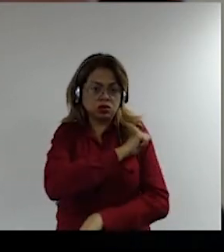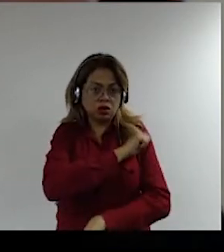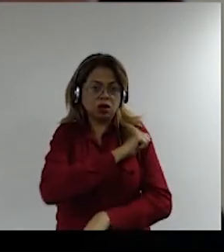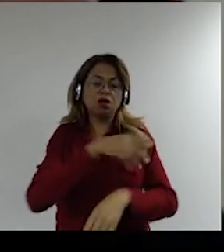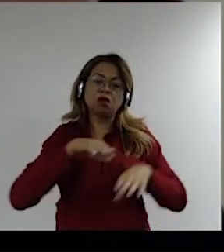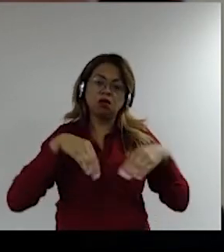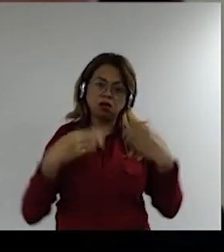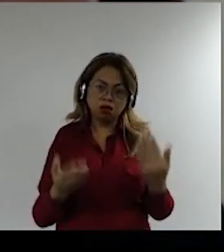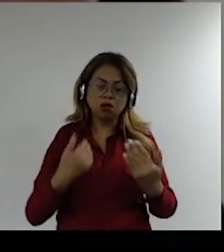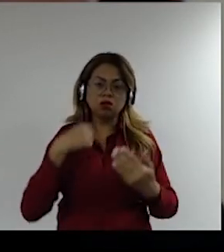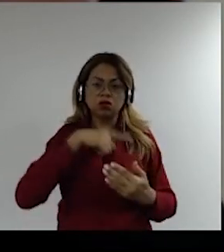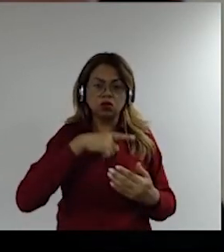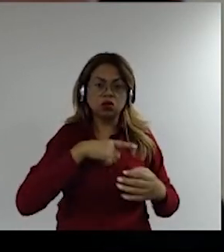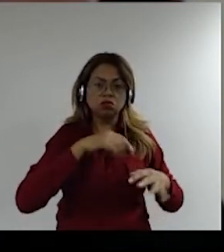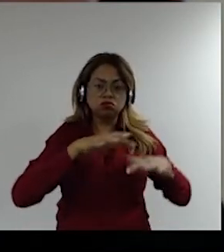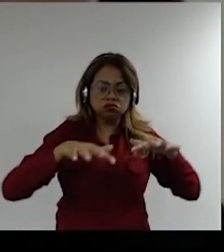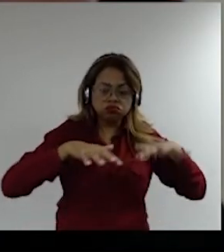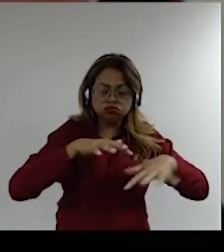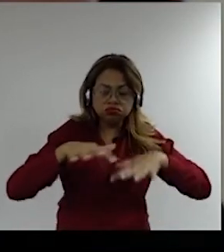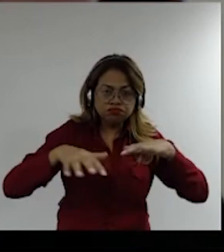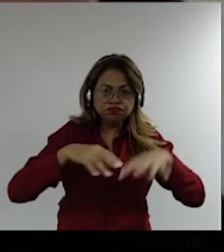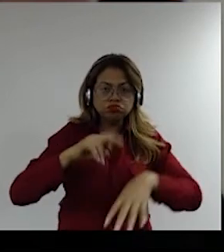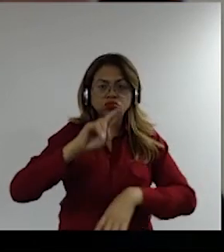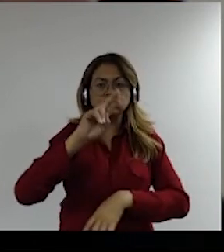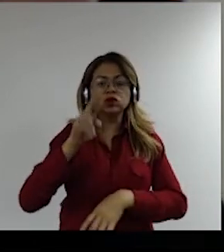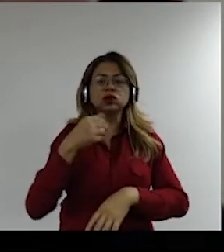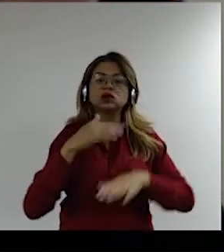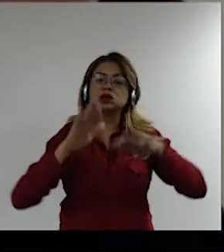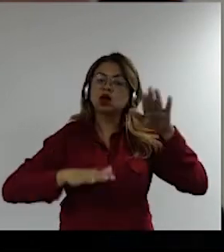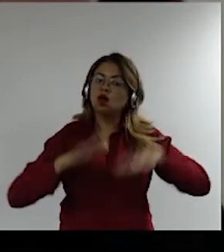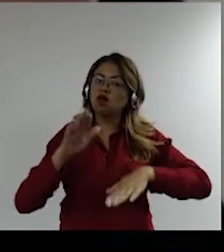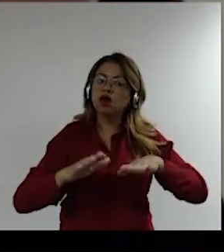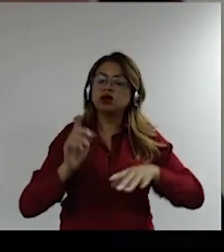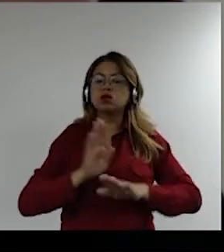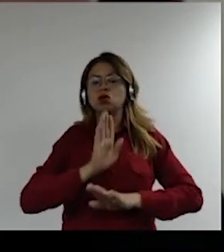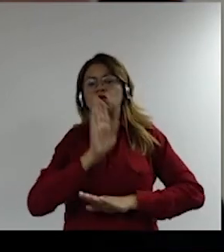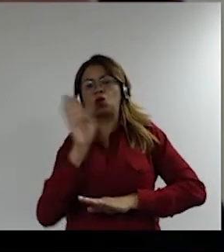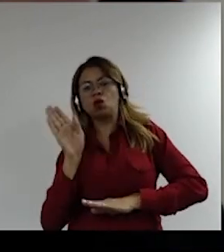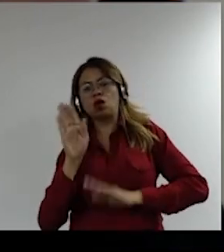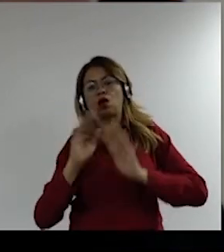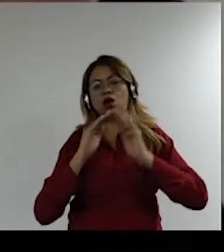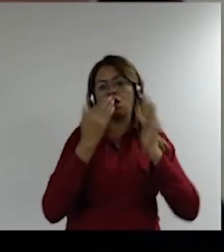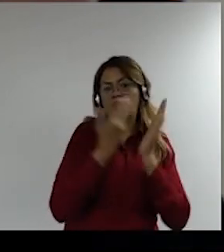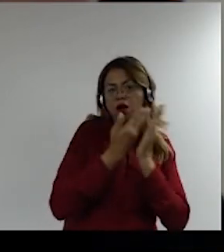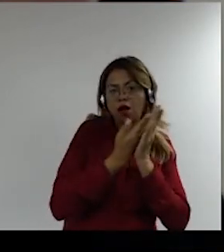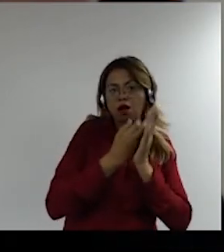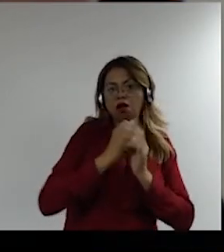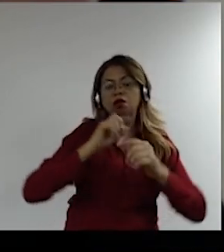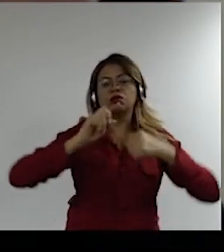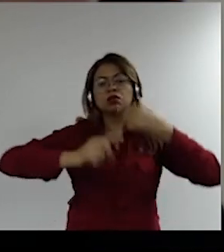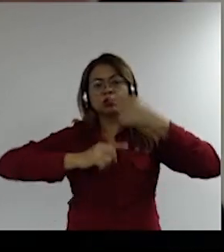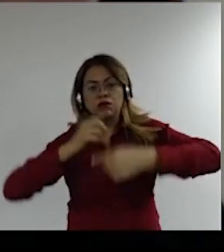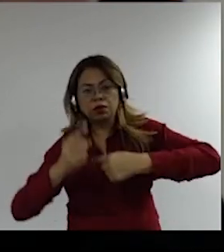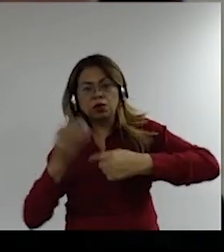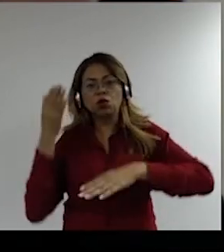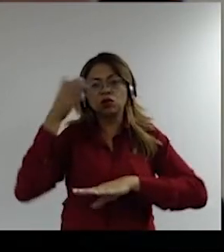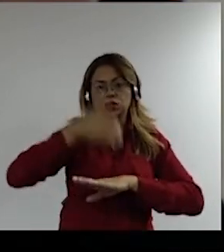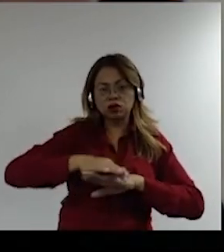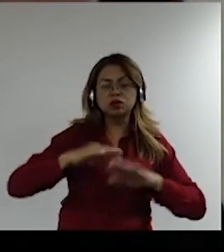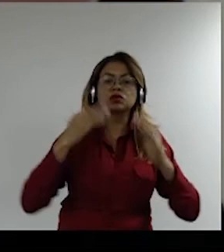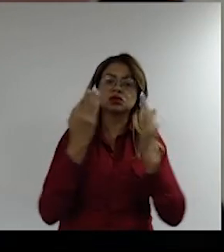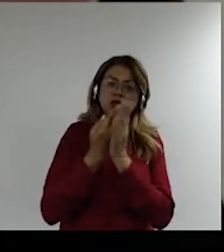no mecanismo, um sistema híbrido. Não é uma parte presencial, uma outra parte em casa, sendo assessorado pelos